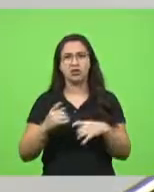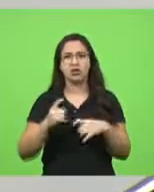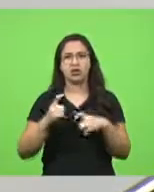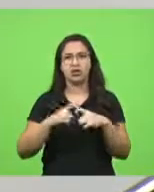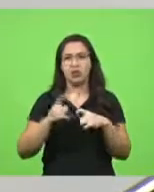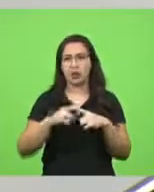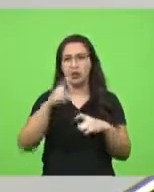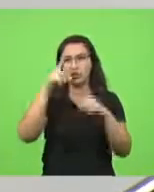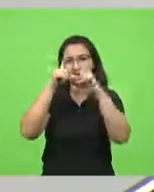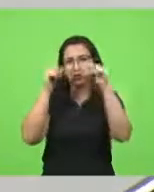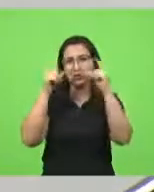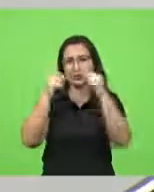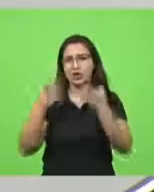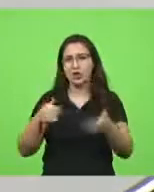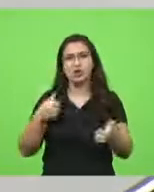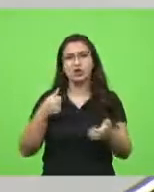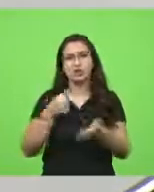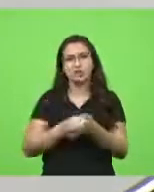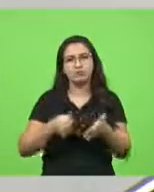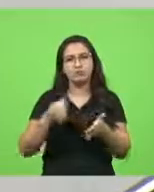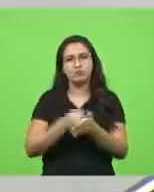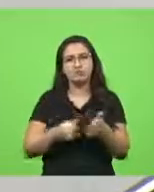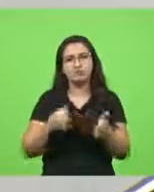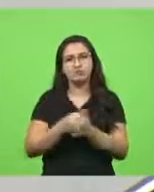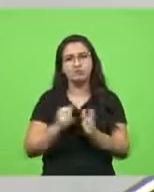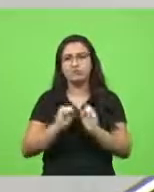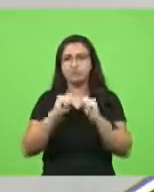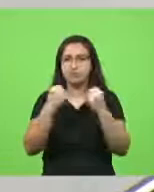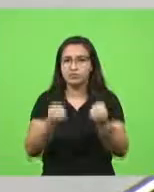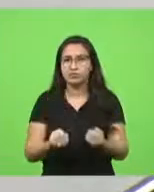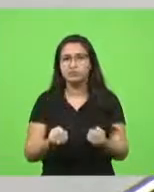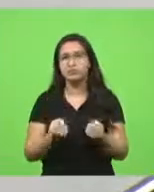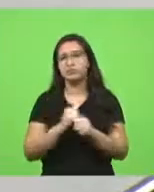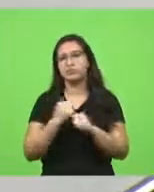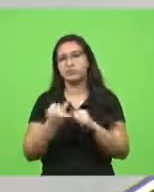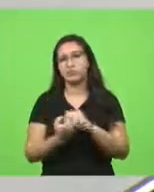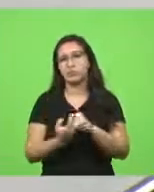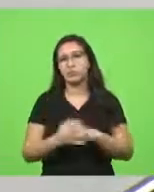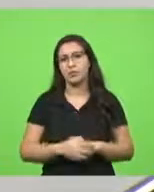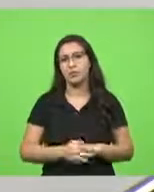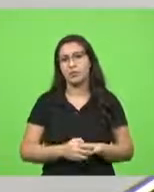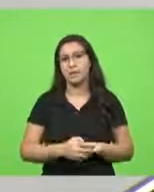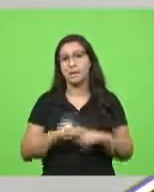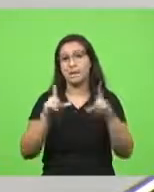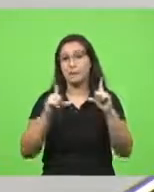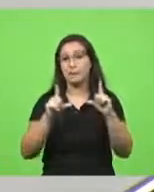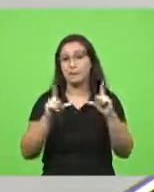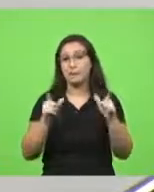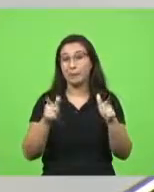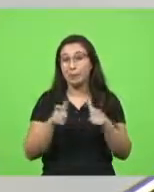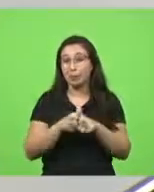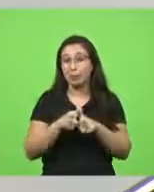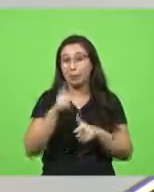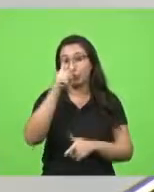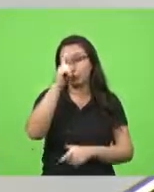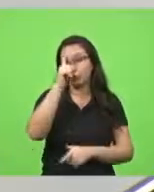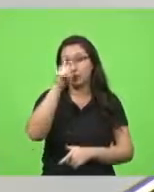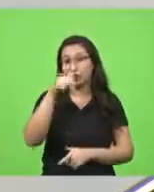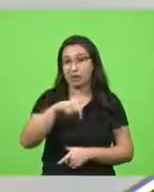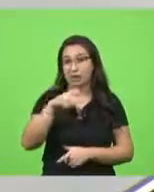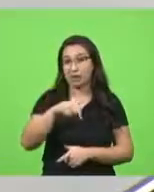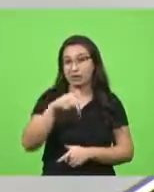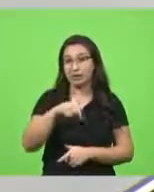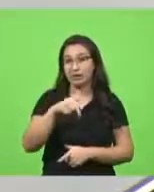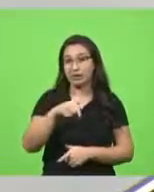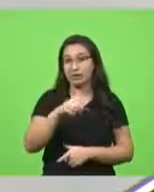estão fazendo, pelo enfrentamento, e eu acho que poucos hospitais nesse país, em Santa Catarina,